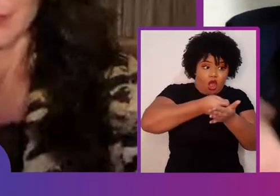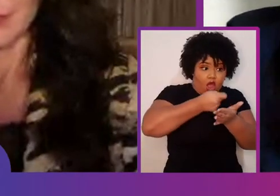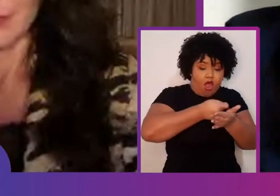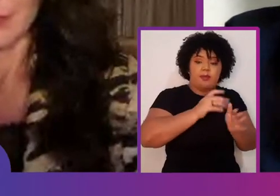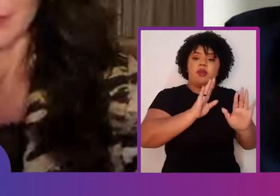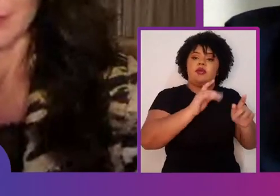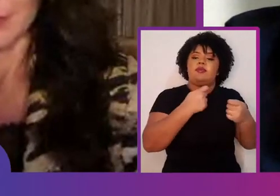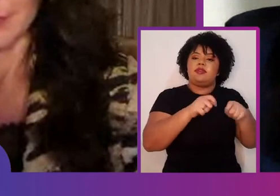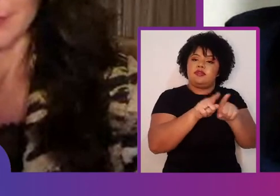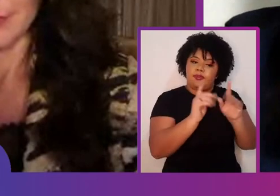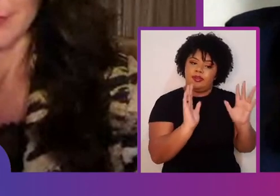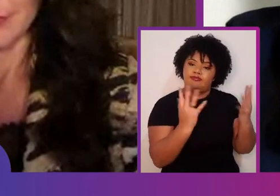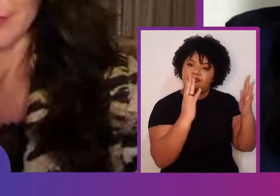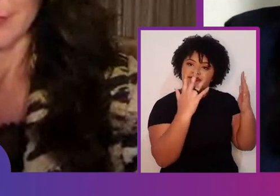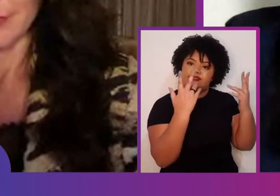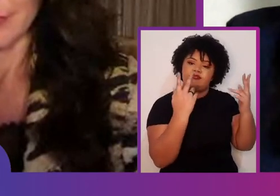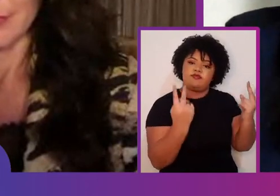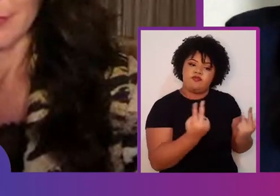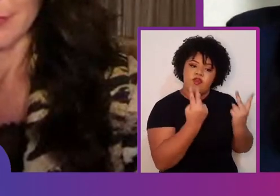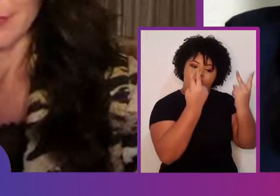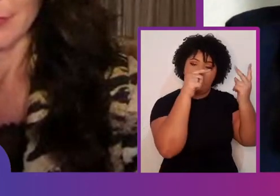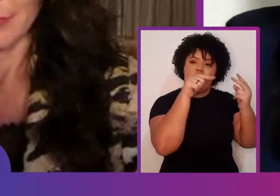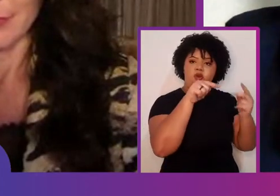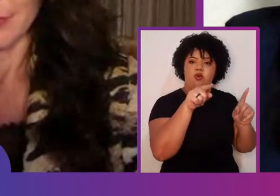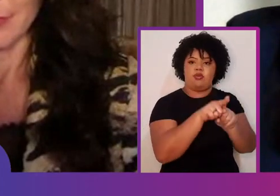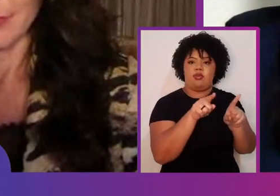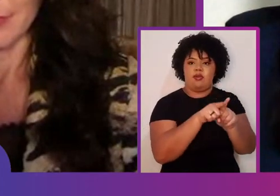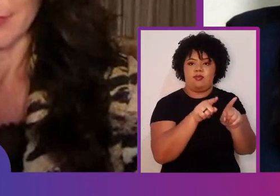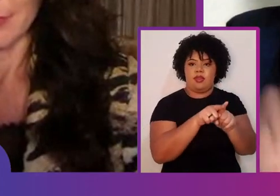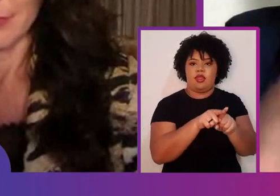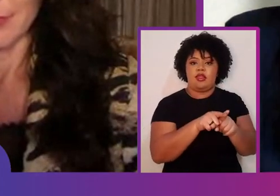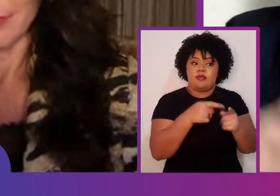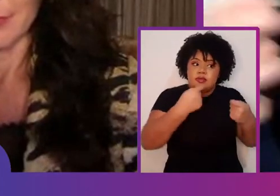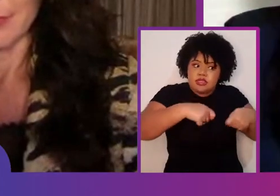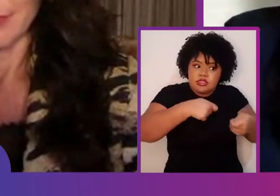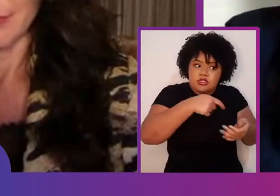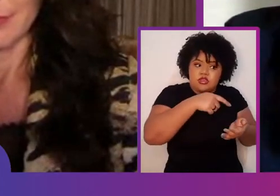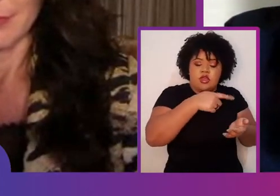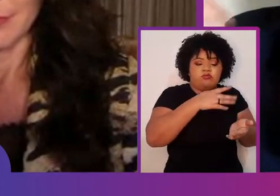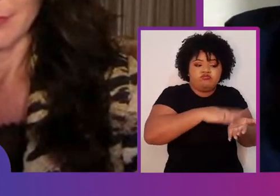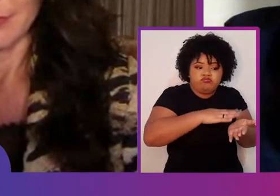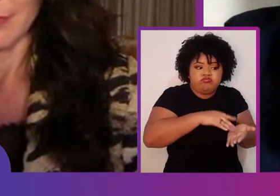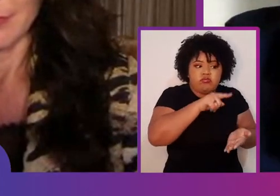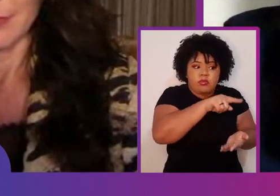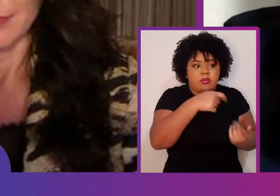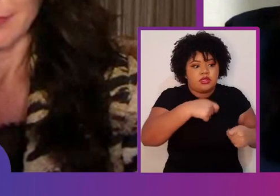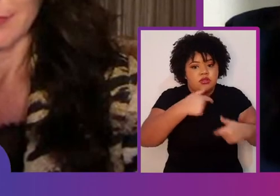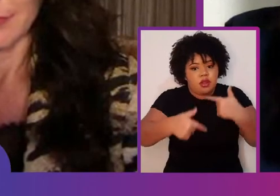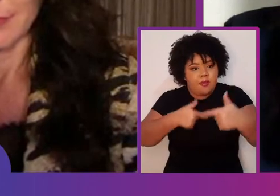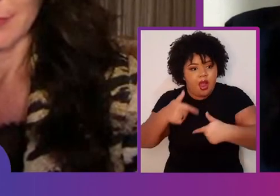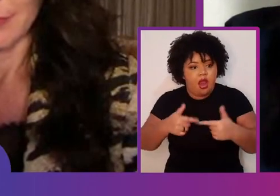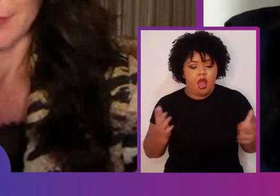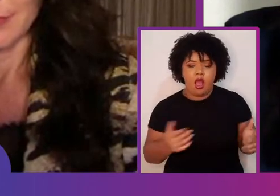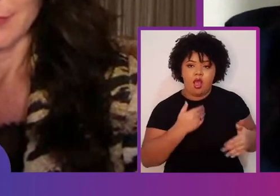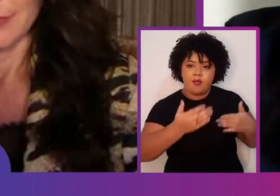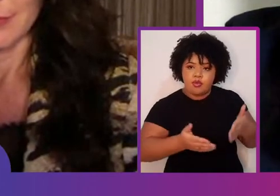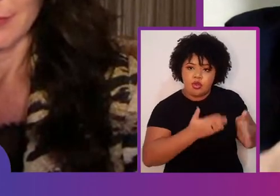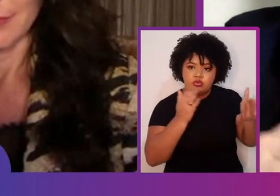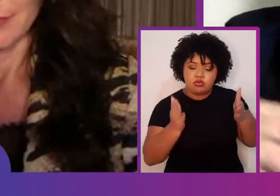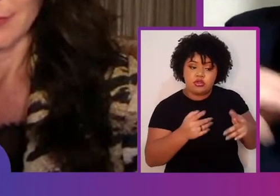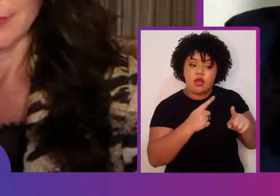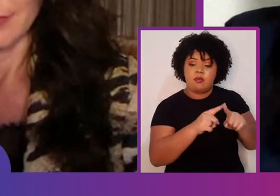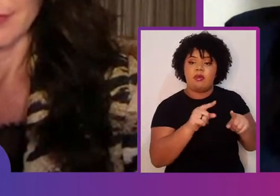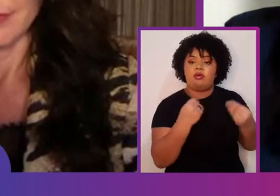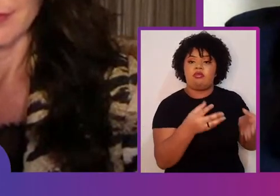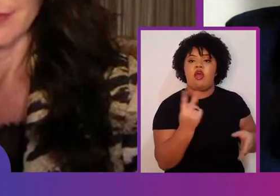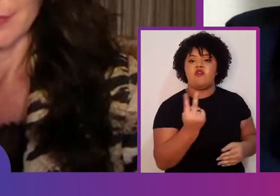você cobra, você dá recurso. Na medida em que você exige produtividade, você valoriza essa produtividade de forma